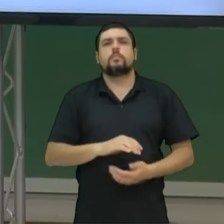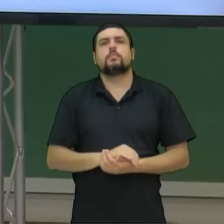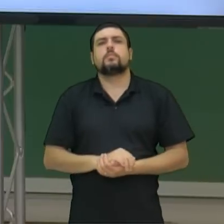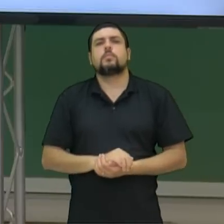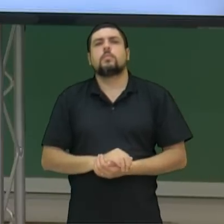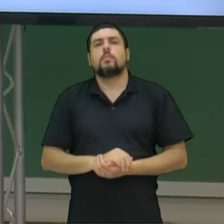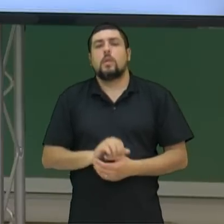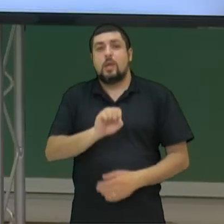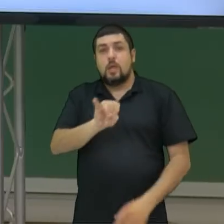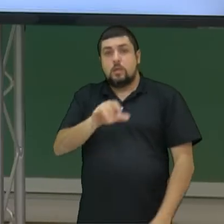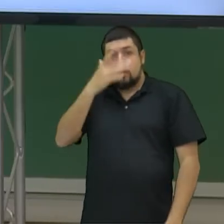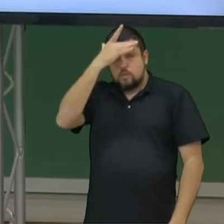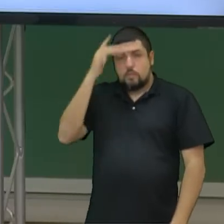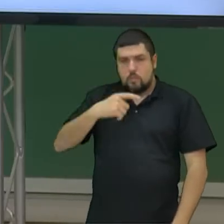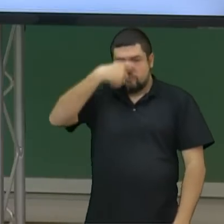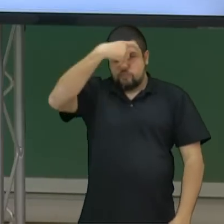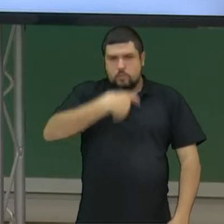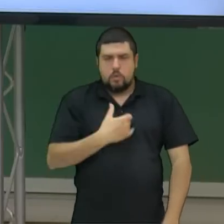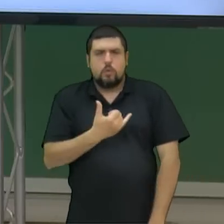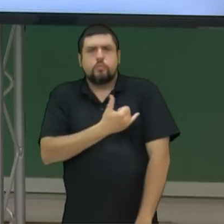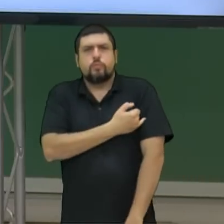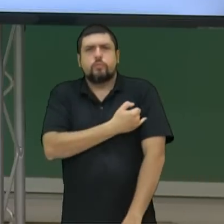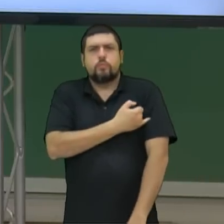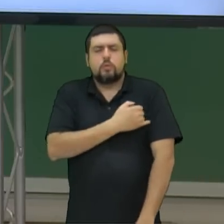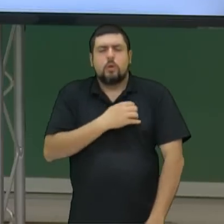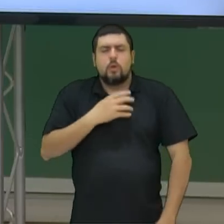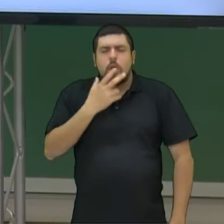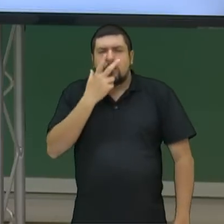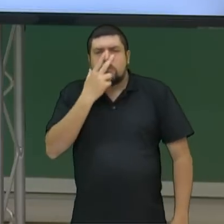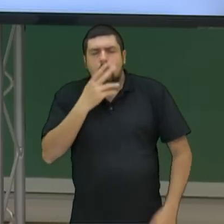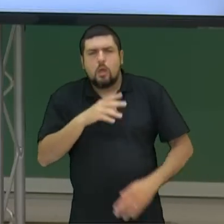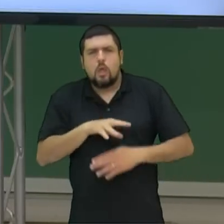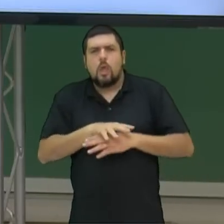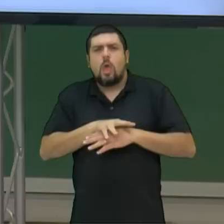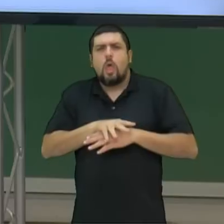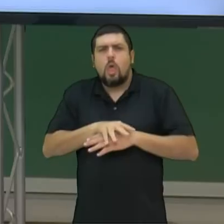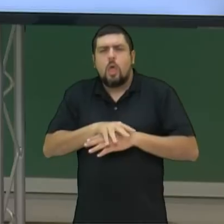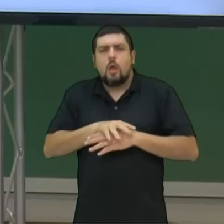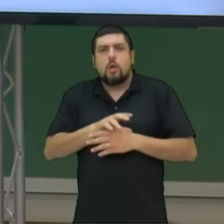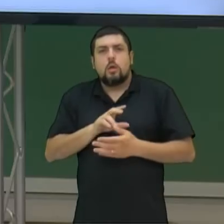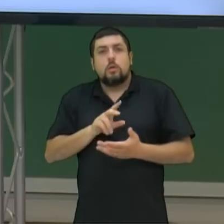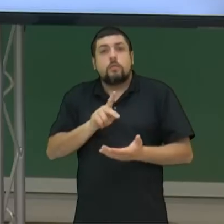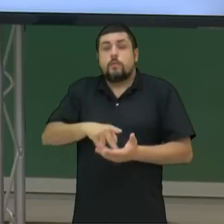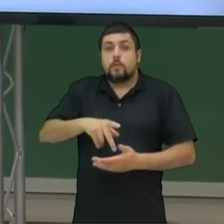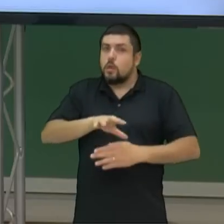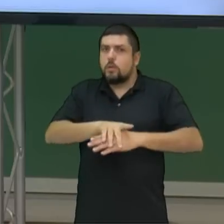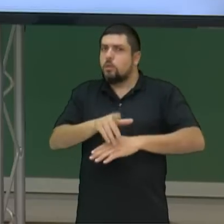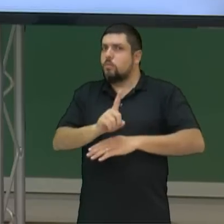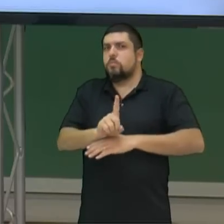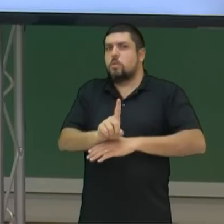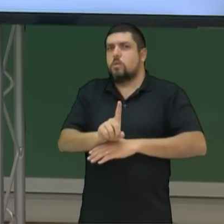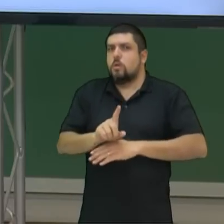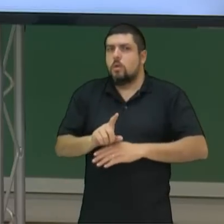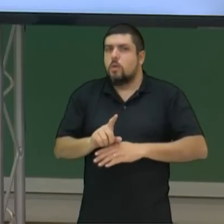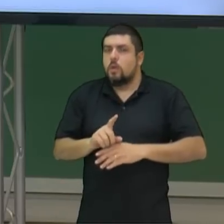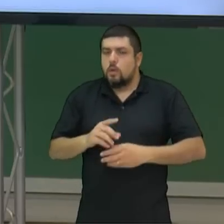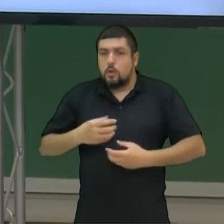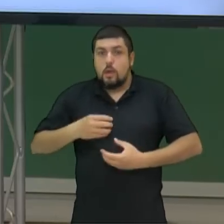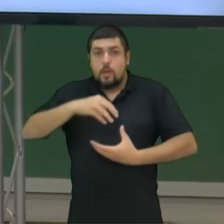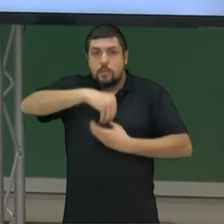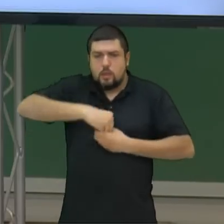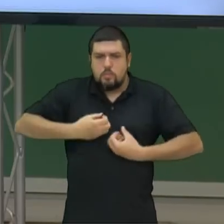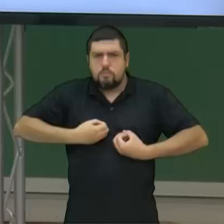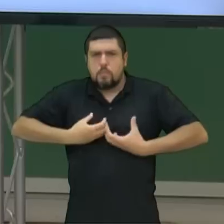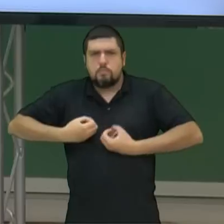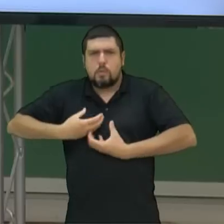A pessoa que recebe, ela acha que ficou doente e não ficou. E produz, então, os anticorpos para combater o vírus também. Quando